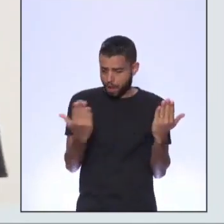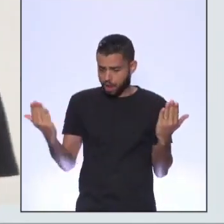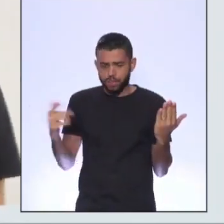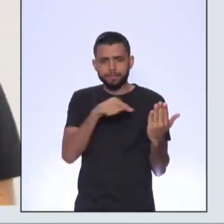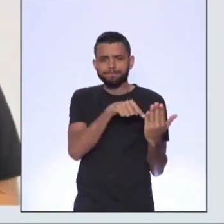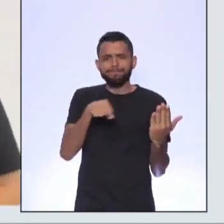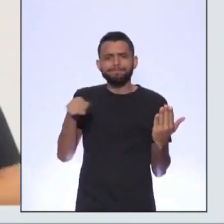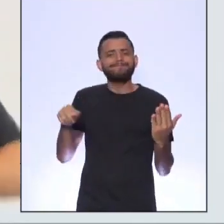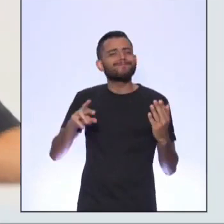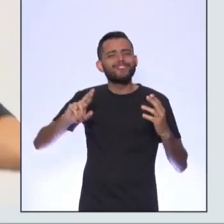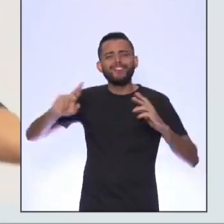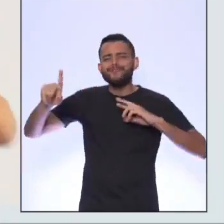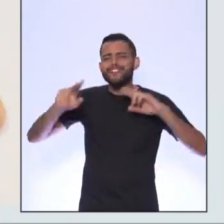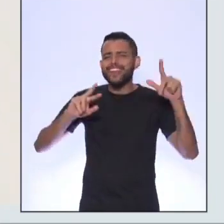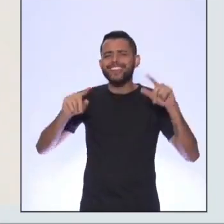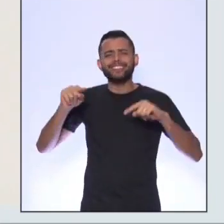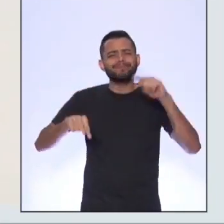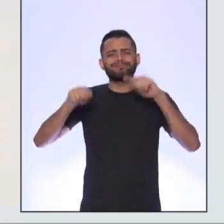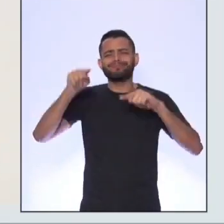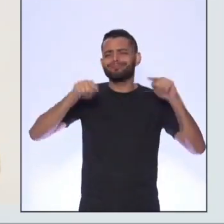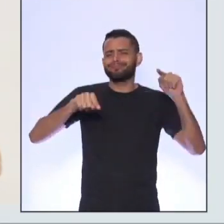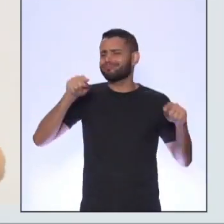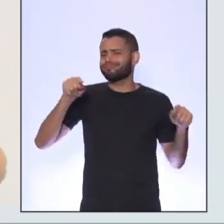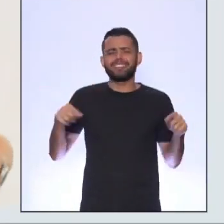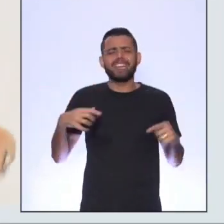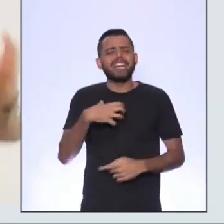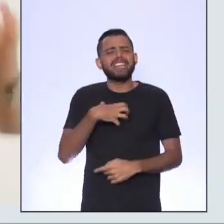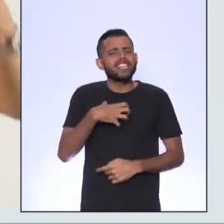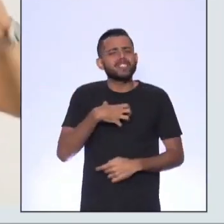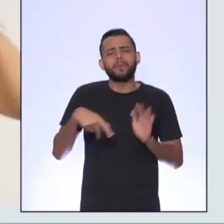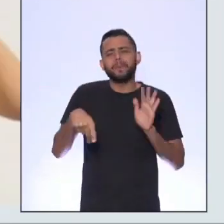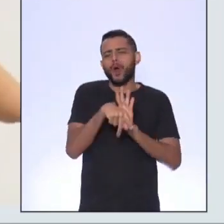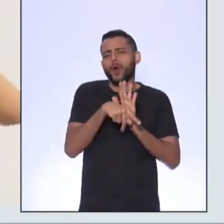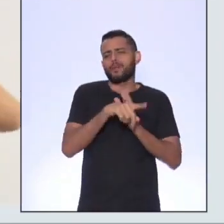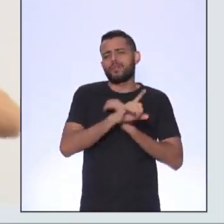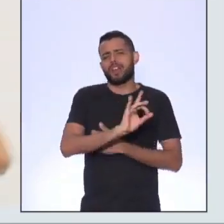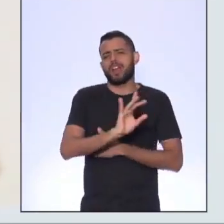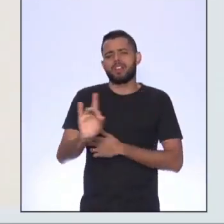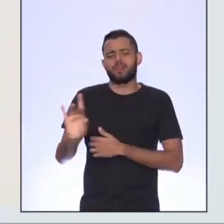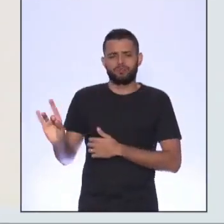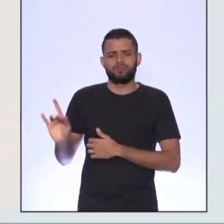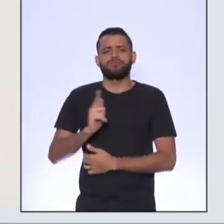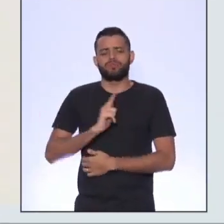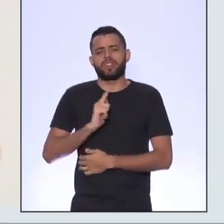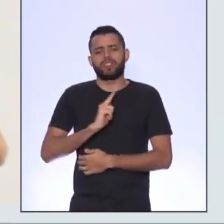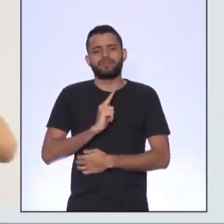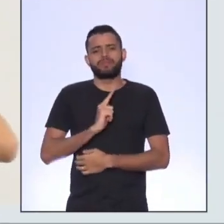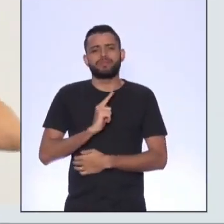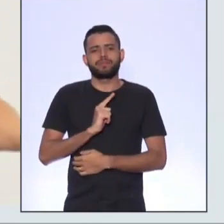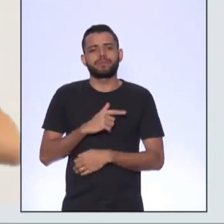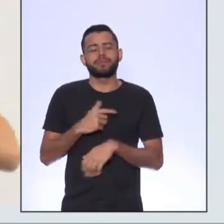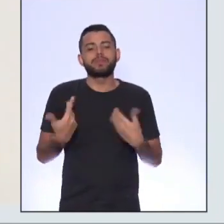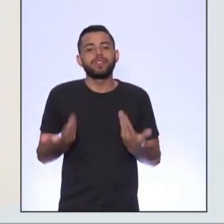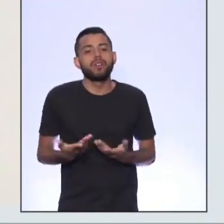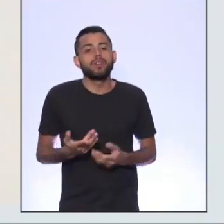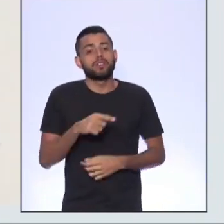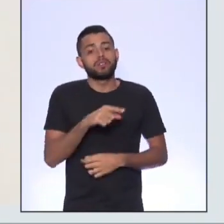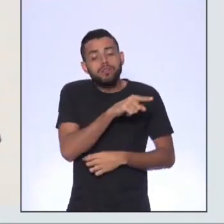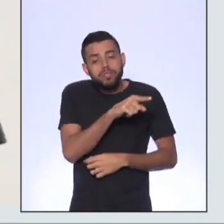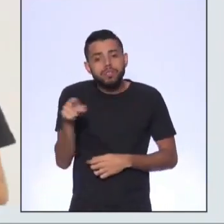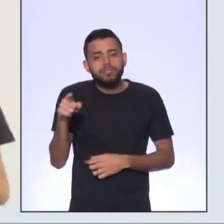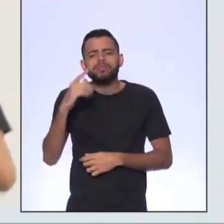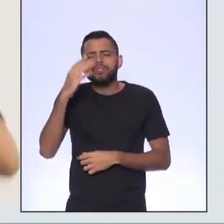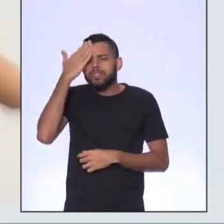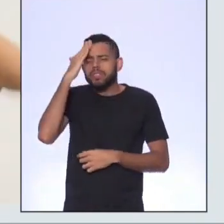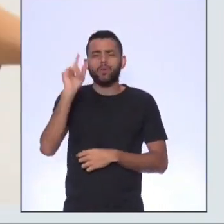seu estilo, cada um tem o seu jeito de trabalhar a linguagem. E aí você está começando a entender uma coisa, uma conclusão óbvia